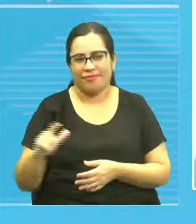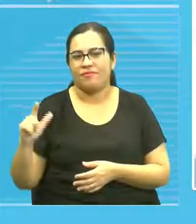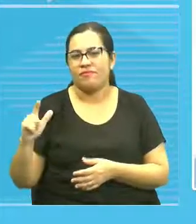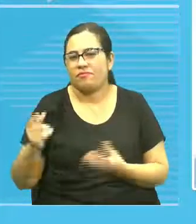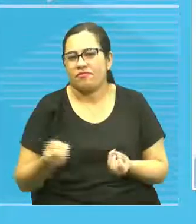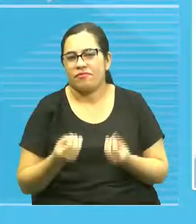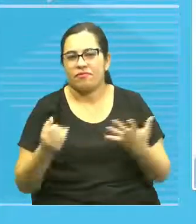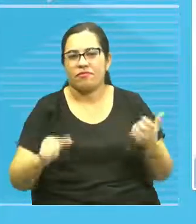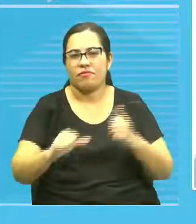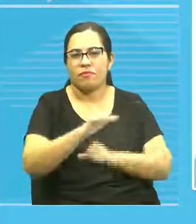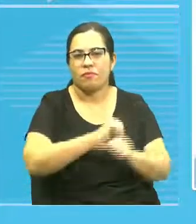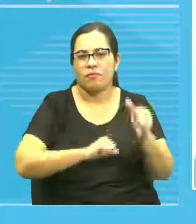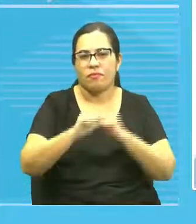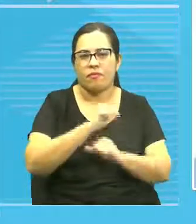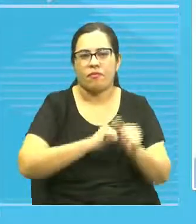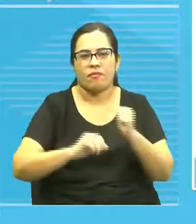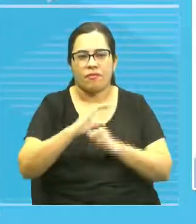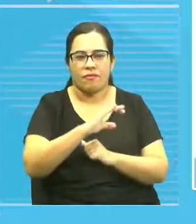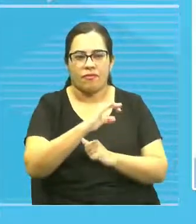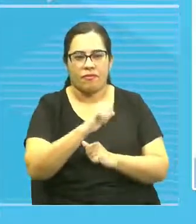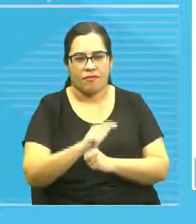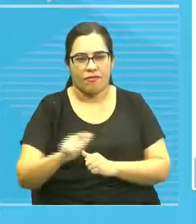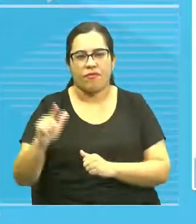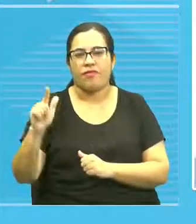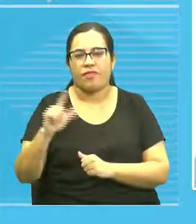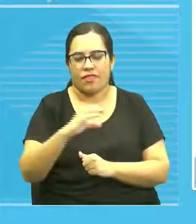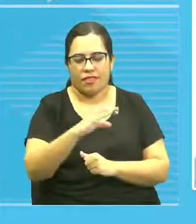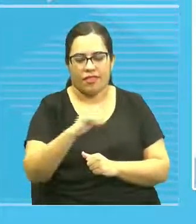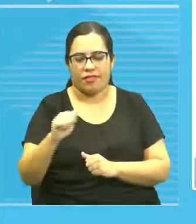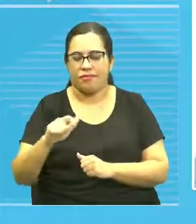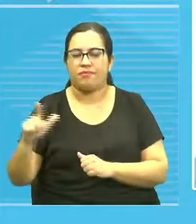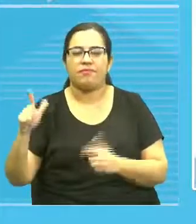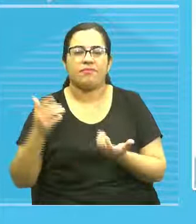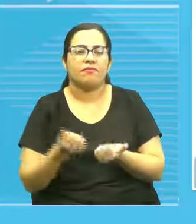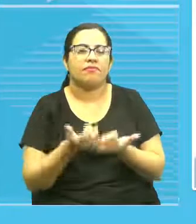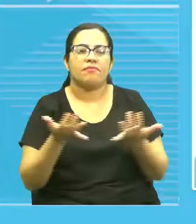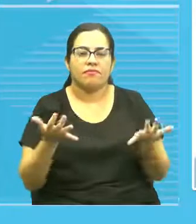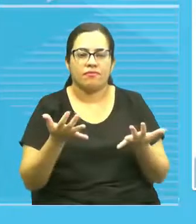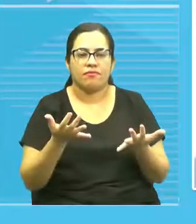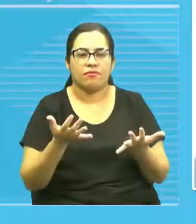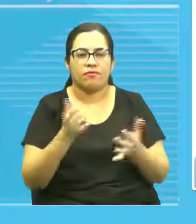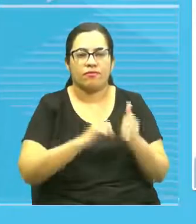Como que eu transformaria para quilojoule? Ó, deixa eu explicar.